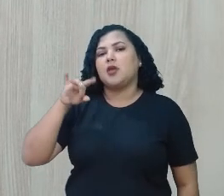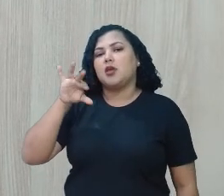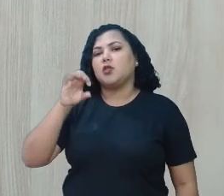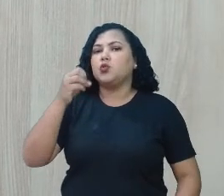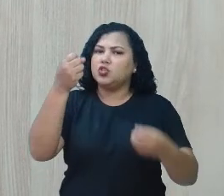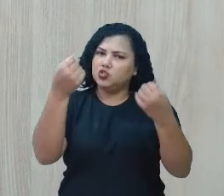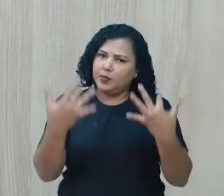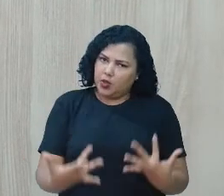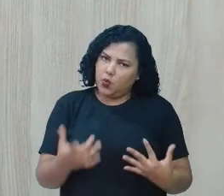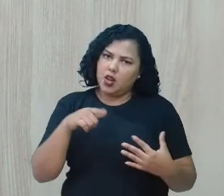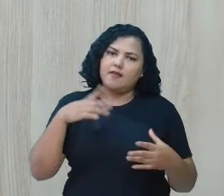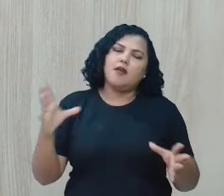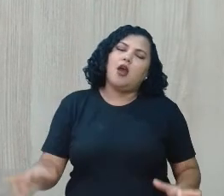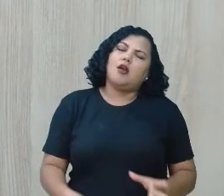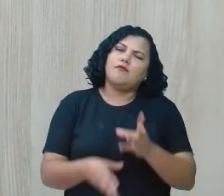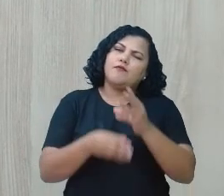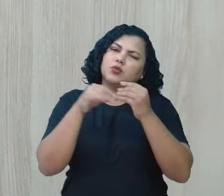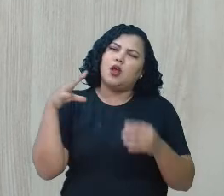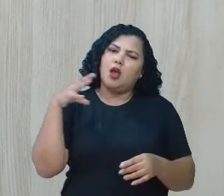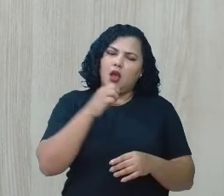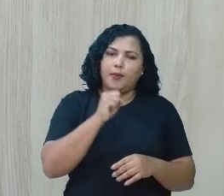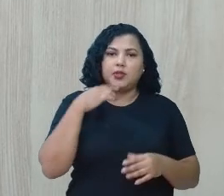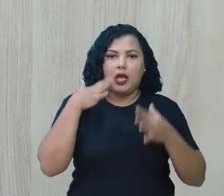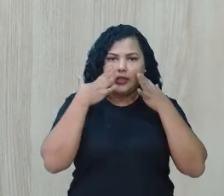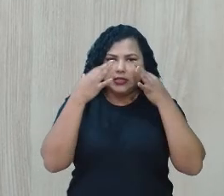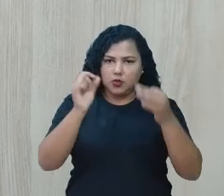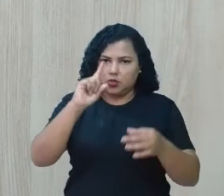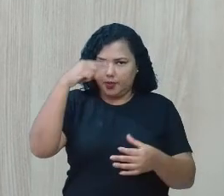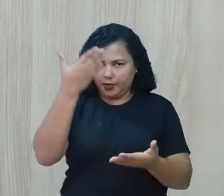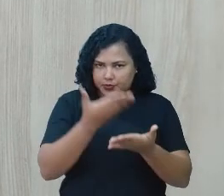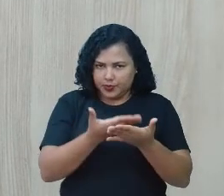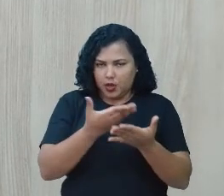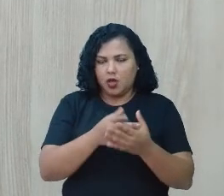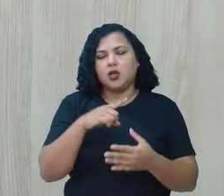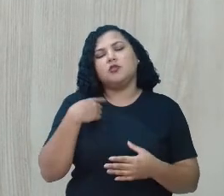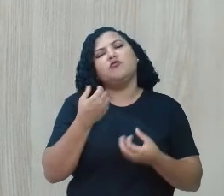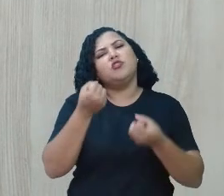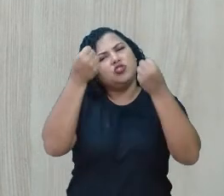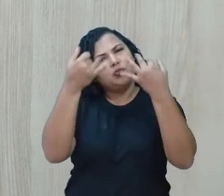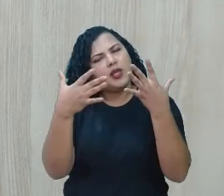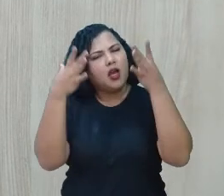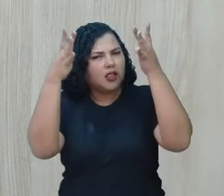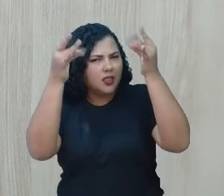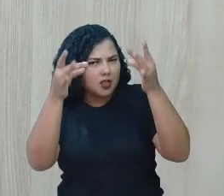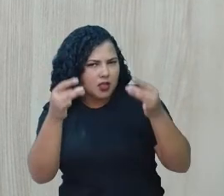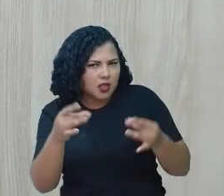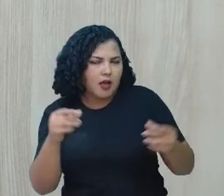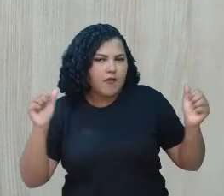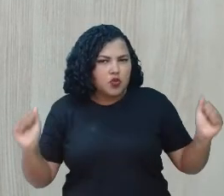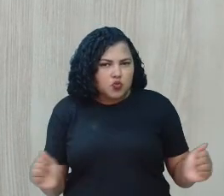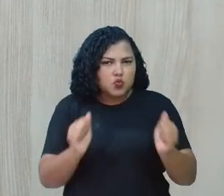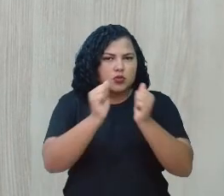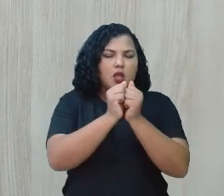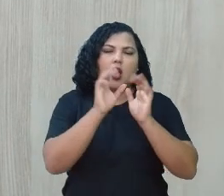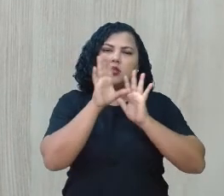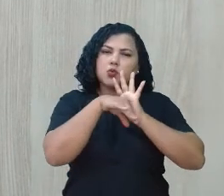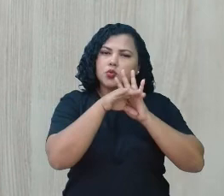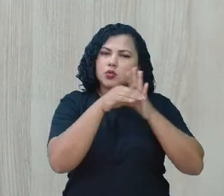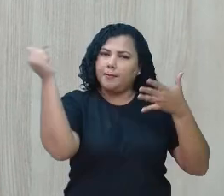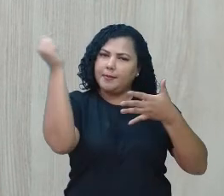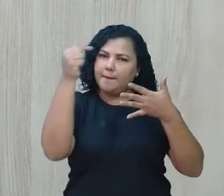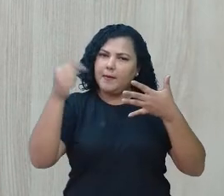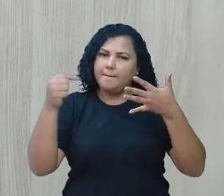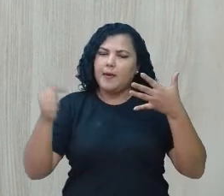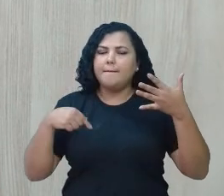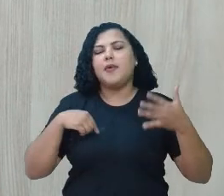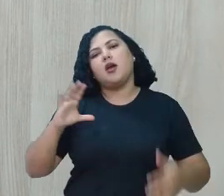finalzinho, e ele vai reforçar bem muita atenção na próxima aula, que é justamente onde ele vai juntar todas essas peças e